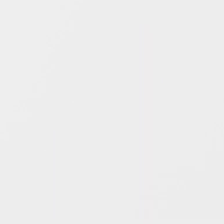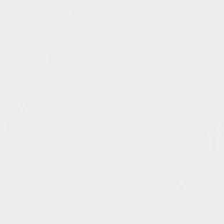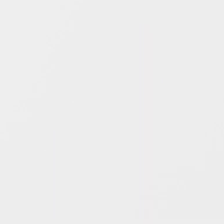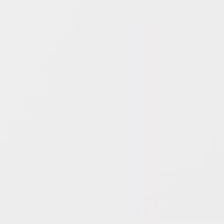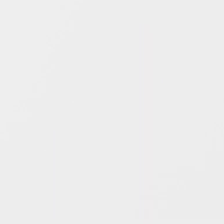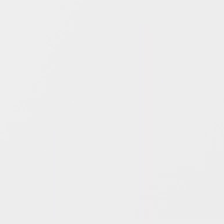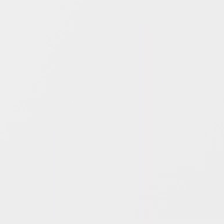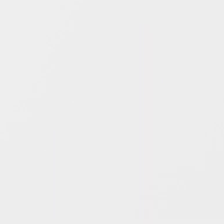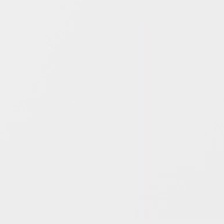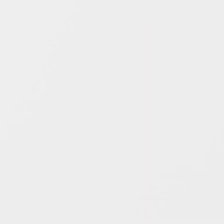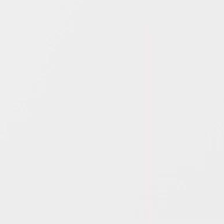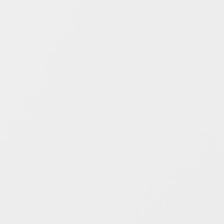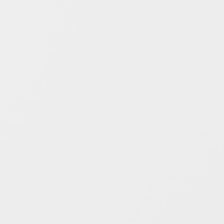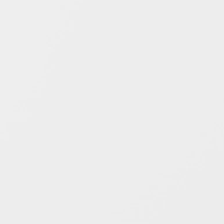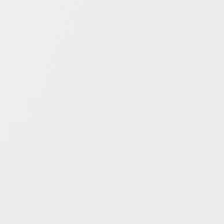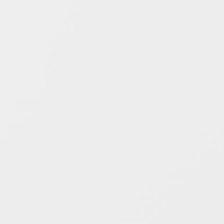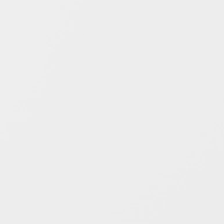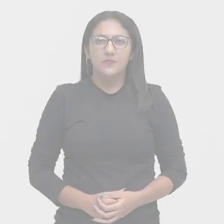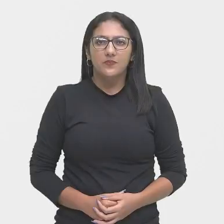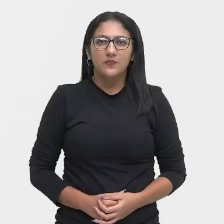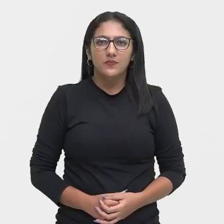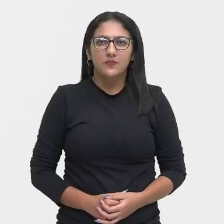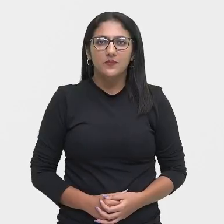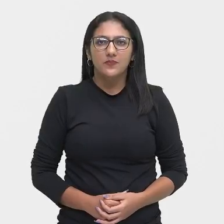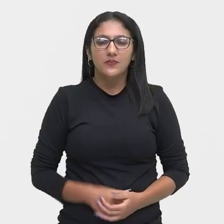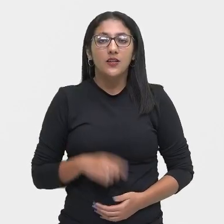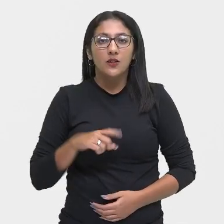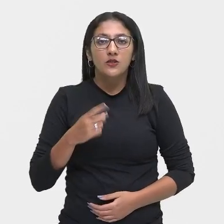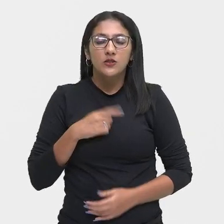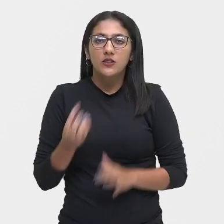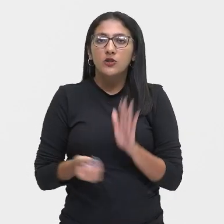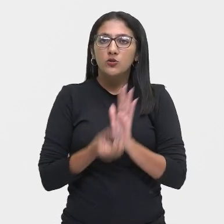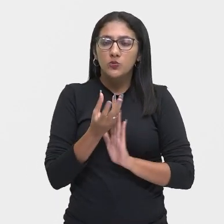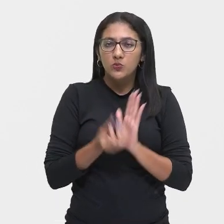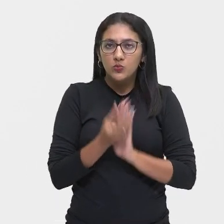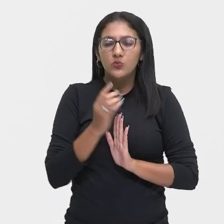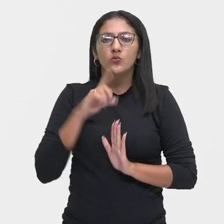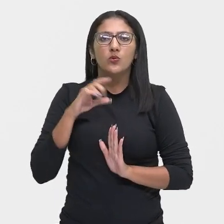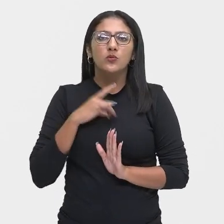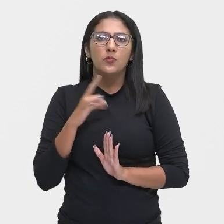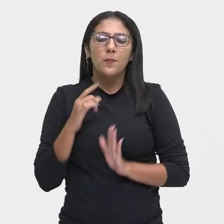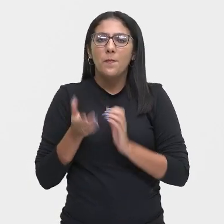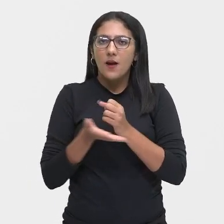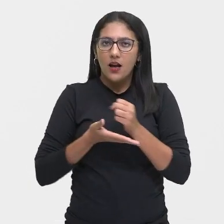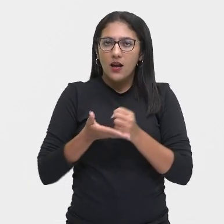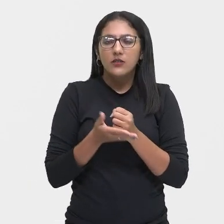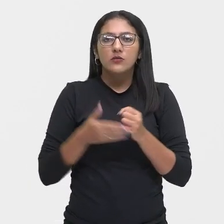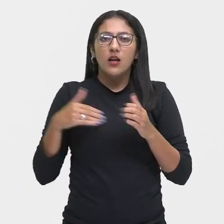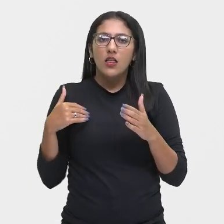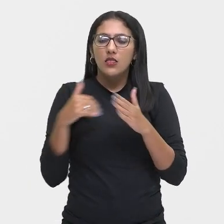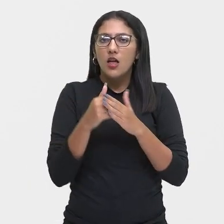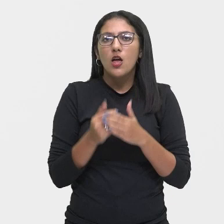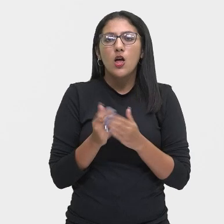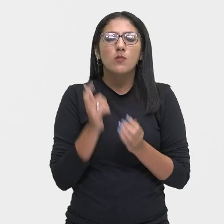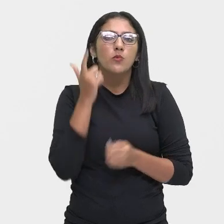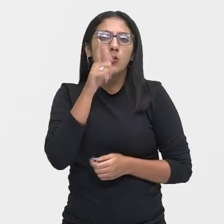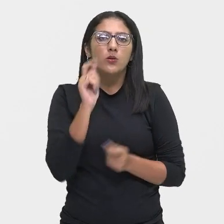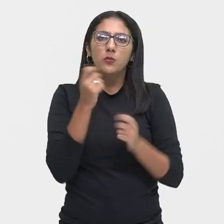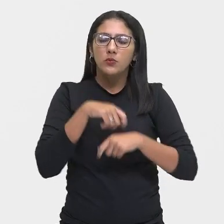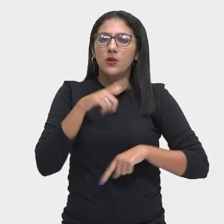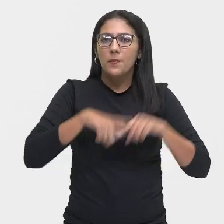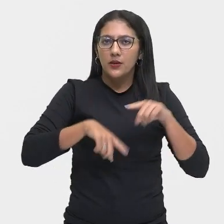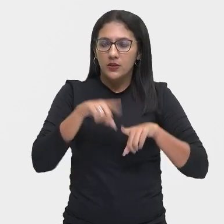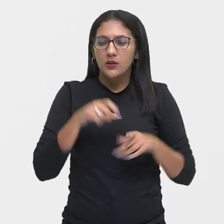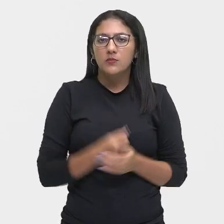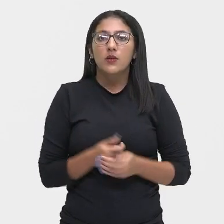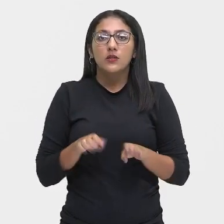Isso inclui desde a subsistência básica até o armamento. Já a